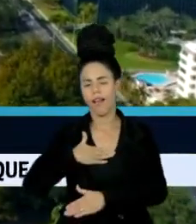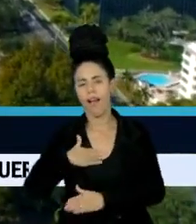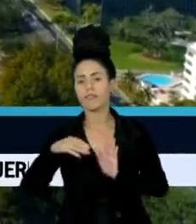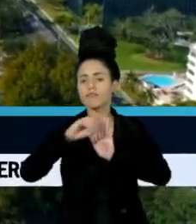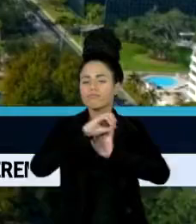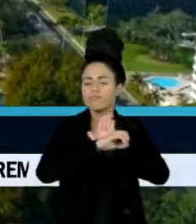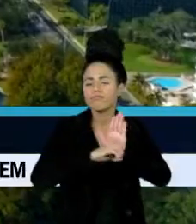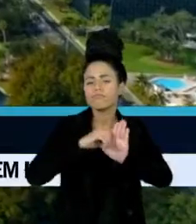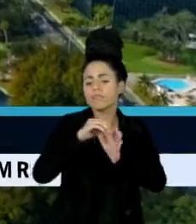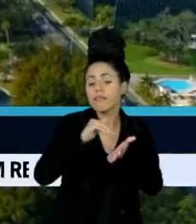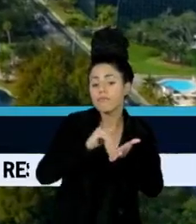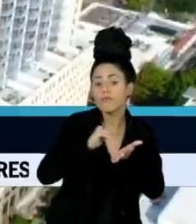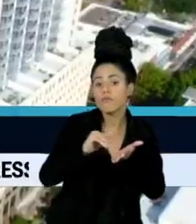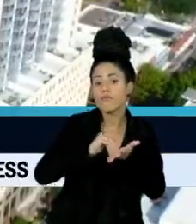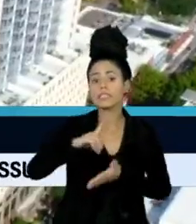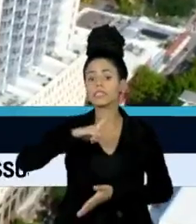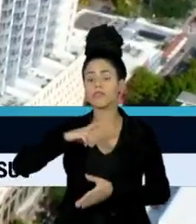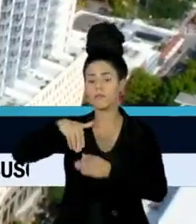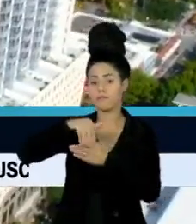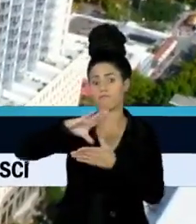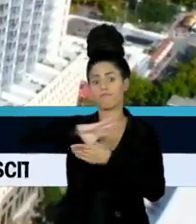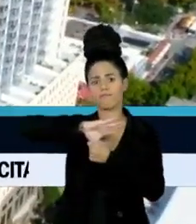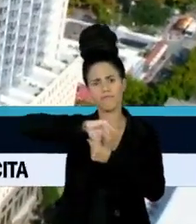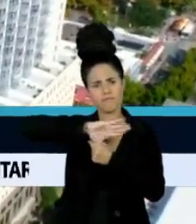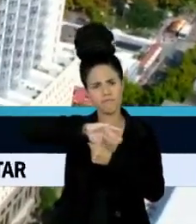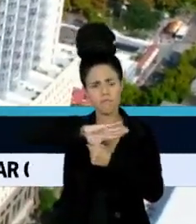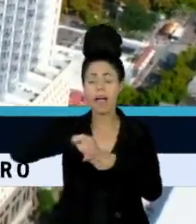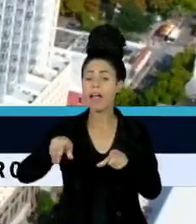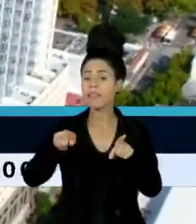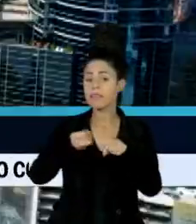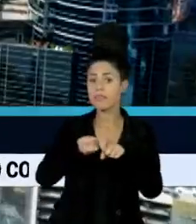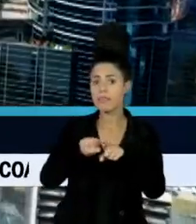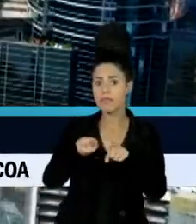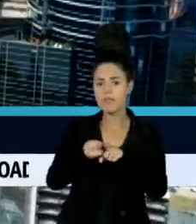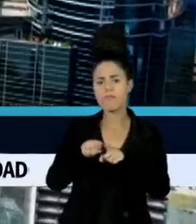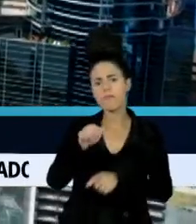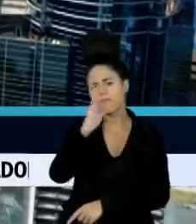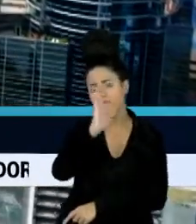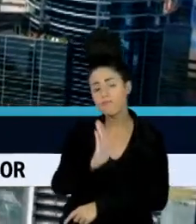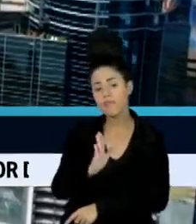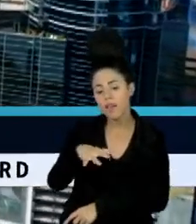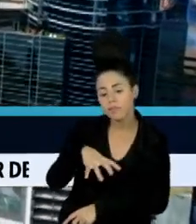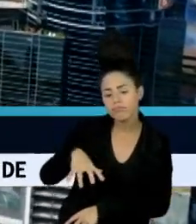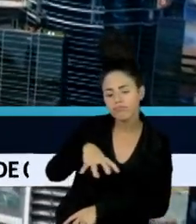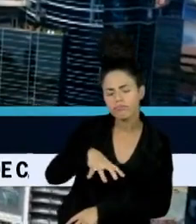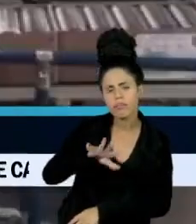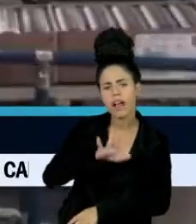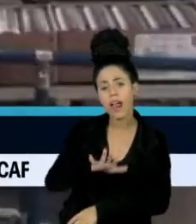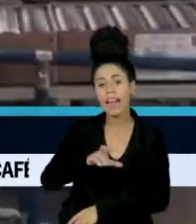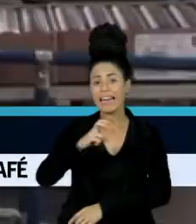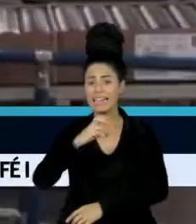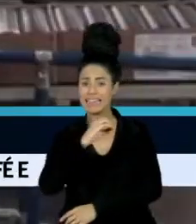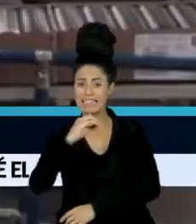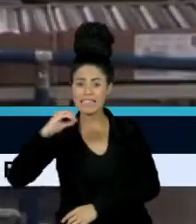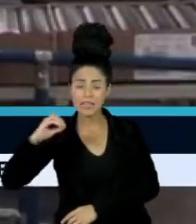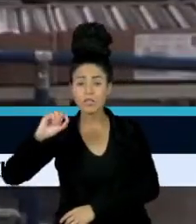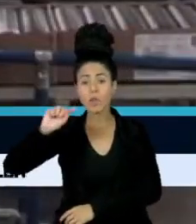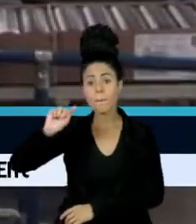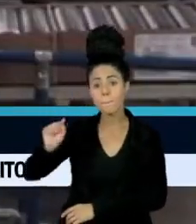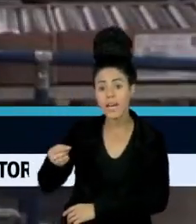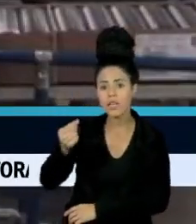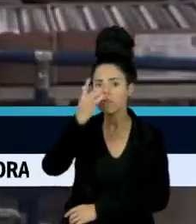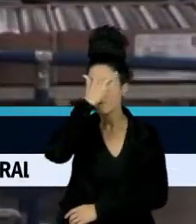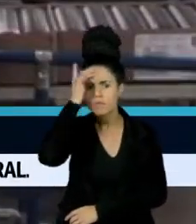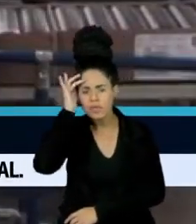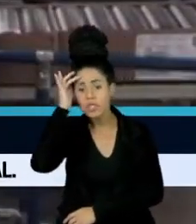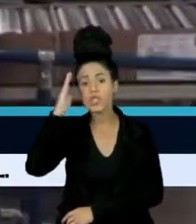um escritório consular ganhou força com o aumento significativo da colônia brasileira na região. Quase 500 mil brasileiros